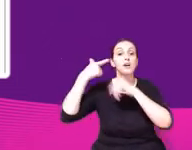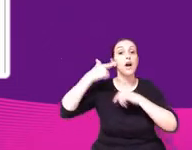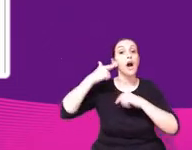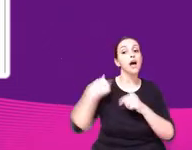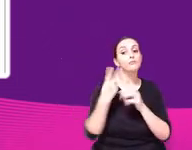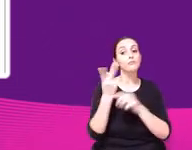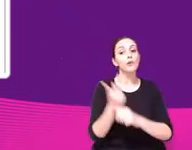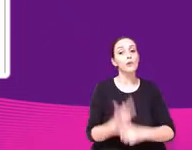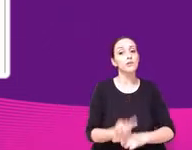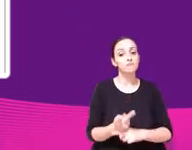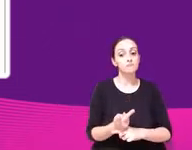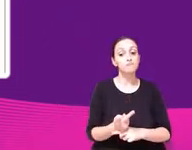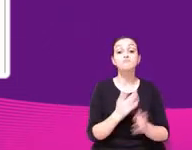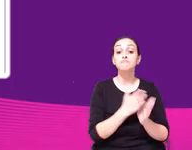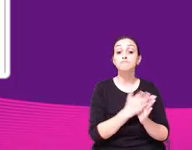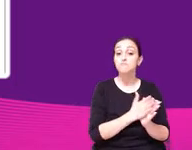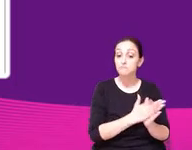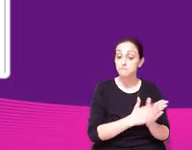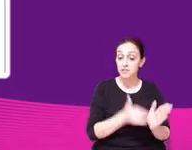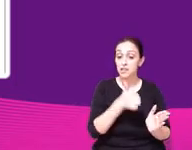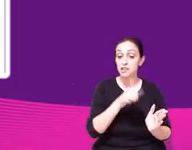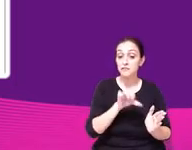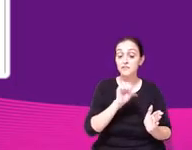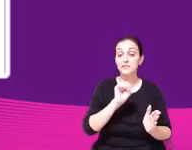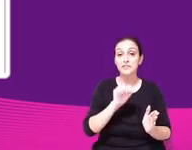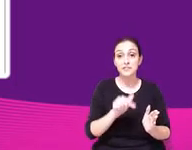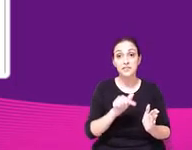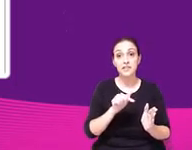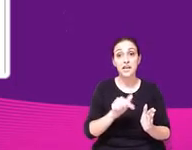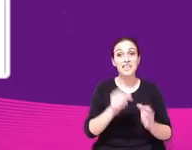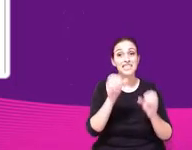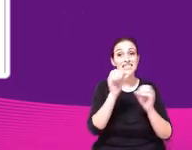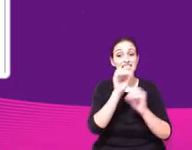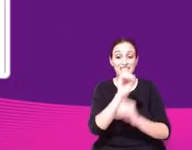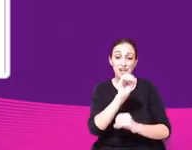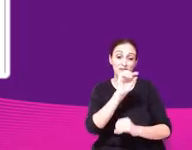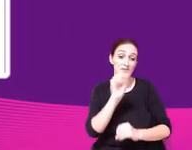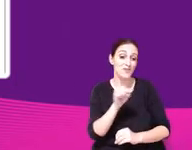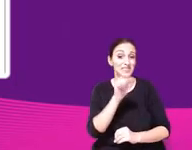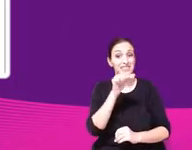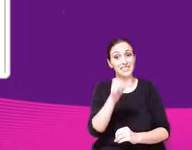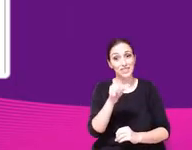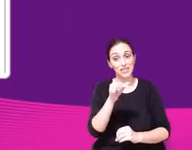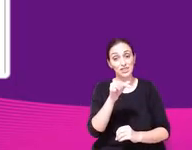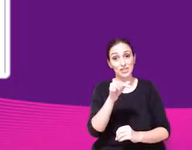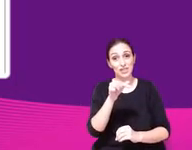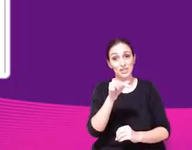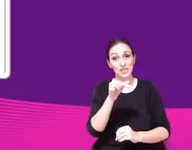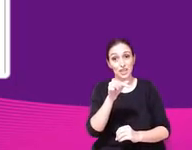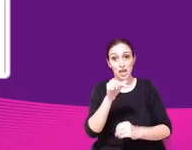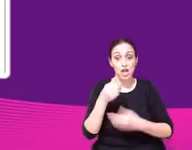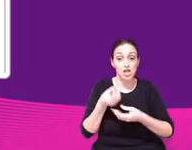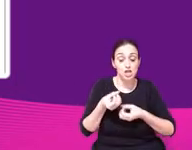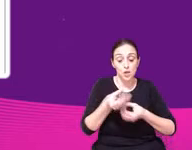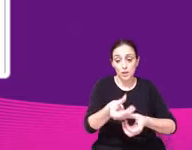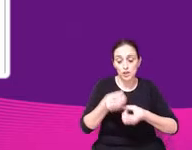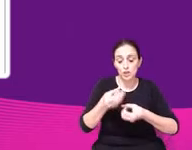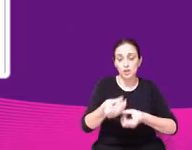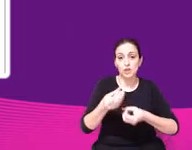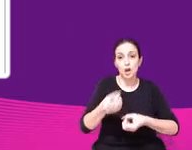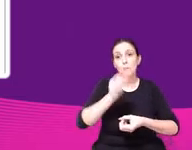terminou em 1987, nós tínhamos naquela época 0,7 doadores por milhão de população e